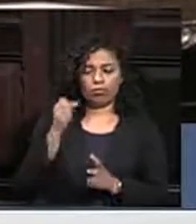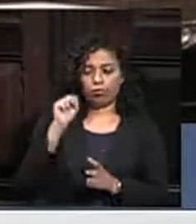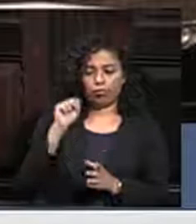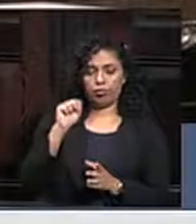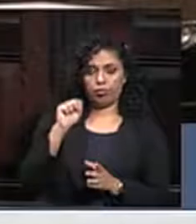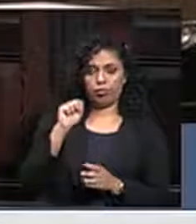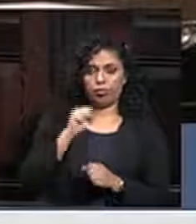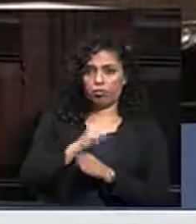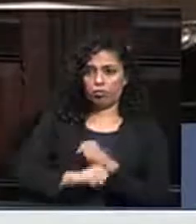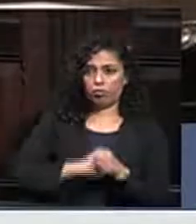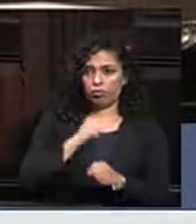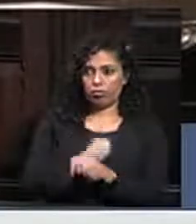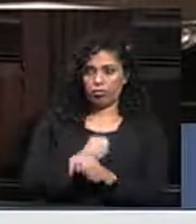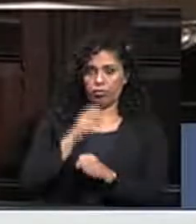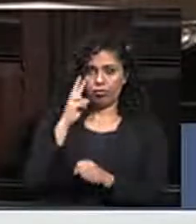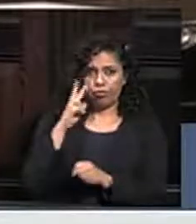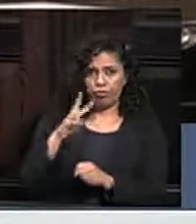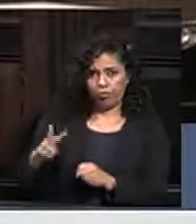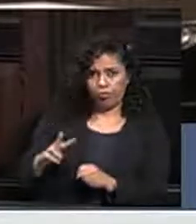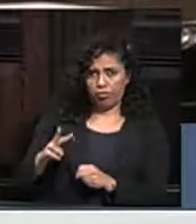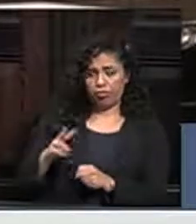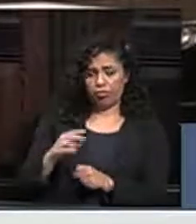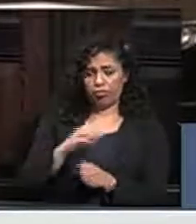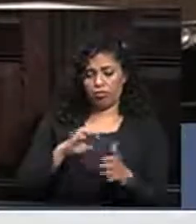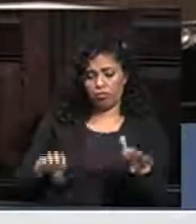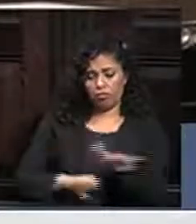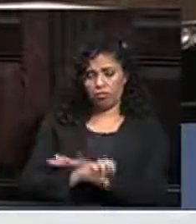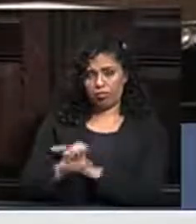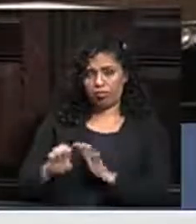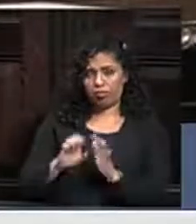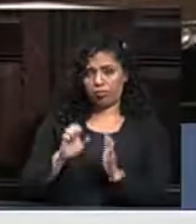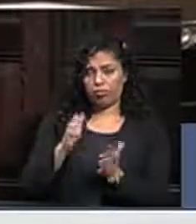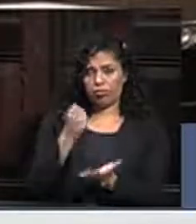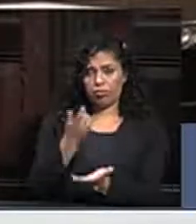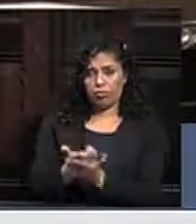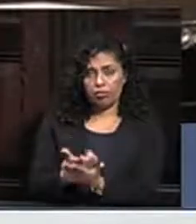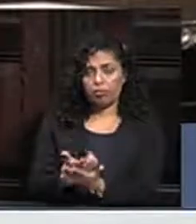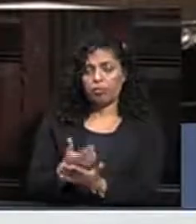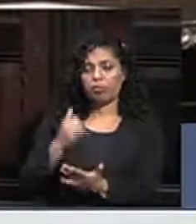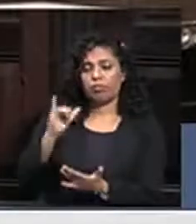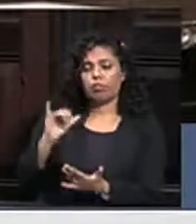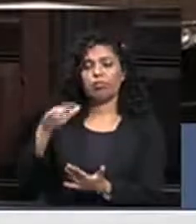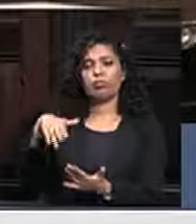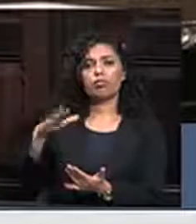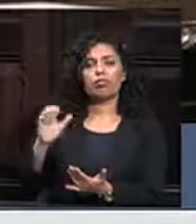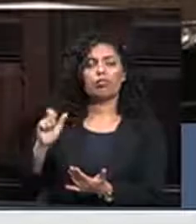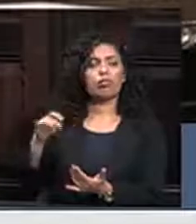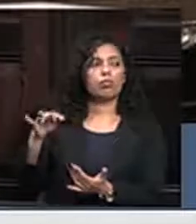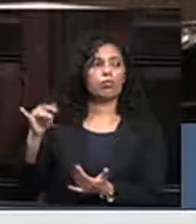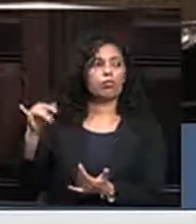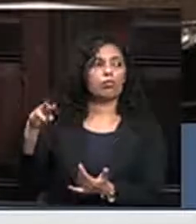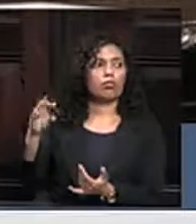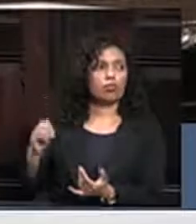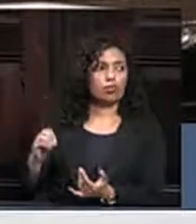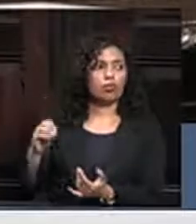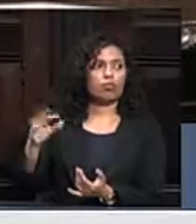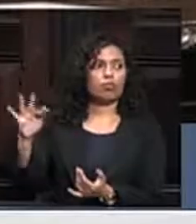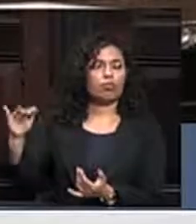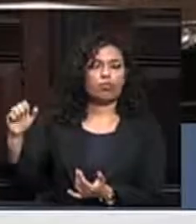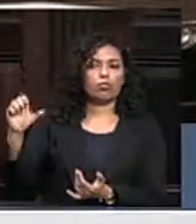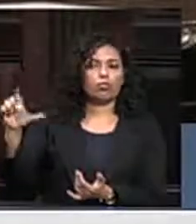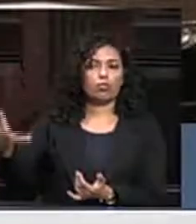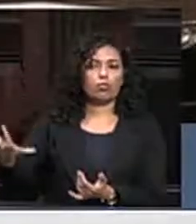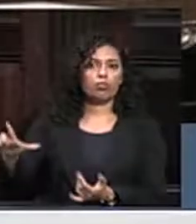anos. E verificamos que, lamentavelmente, parte desses incentivos fiscais estavam numa